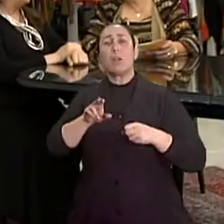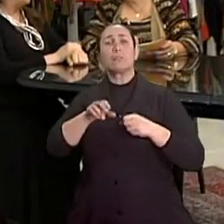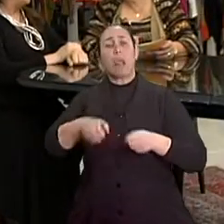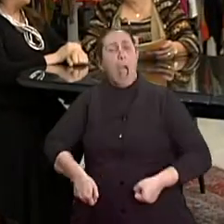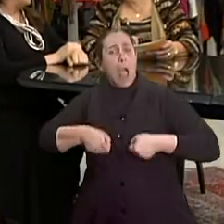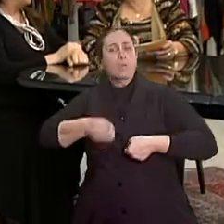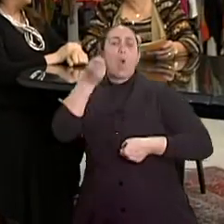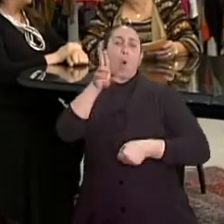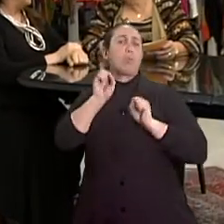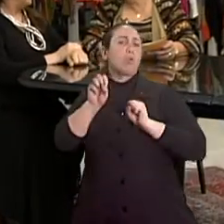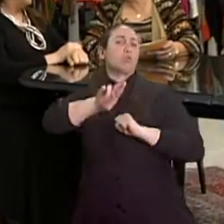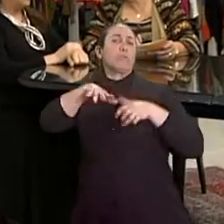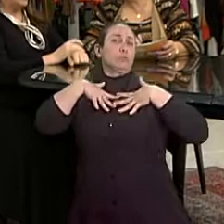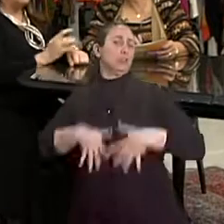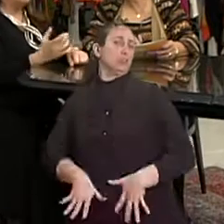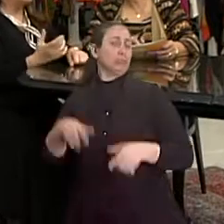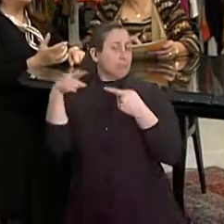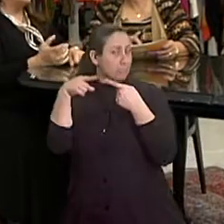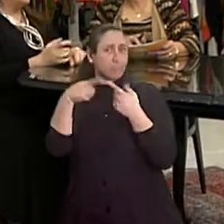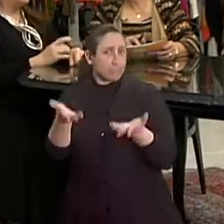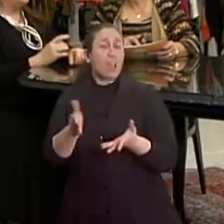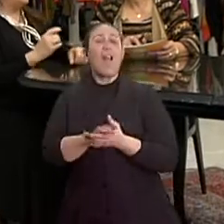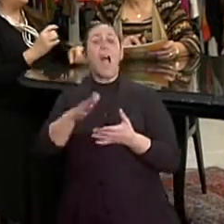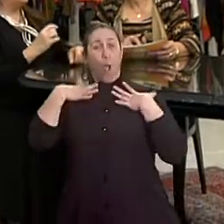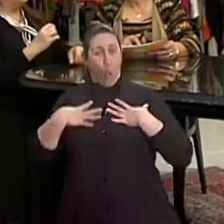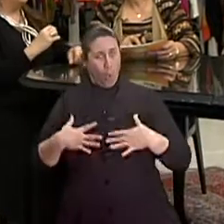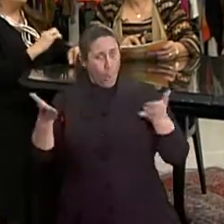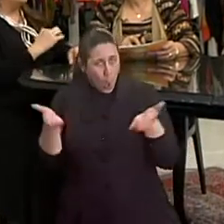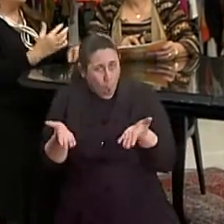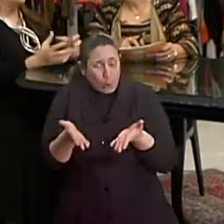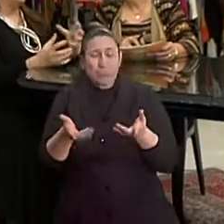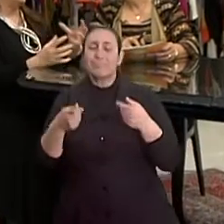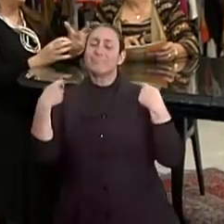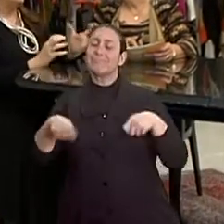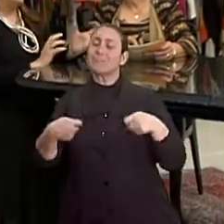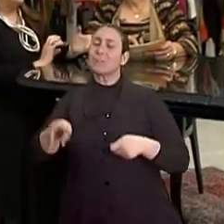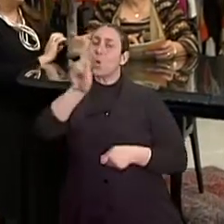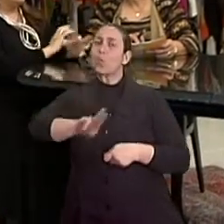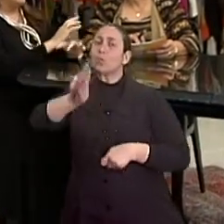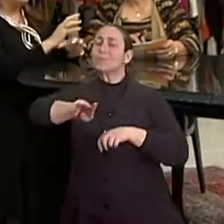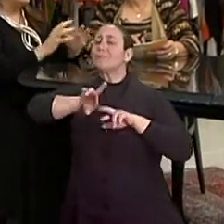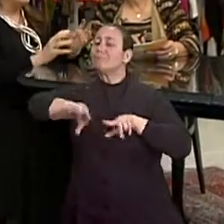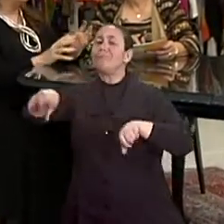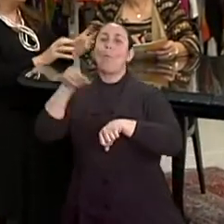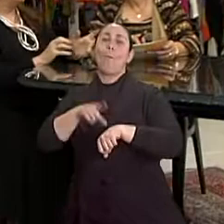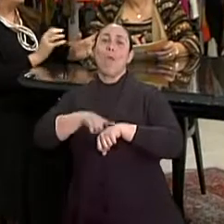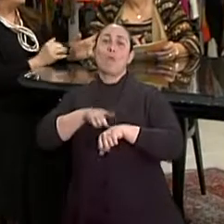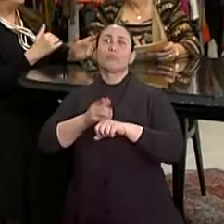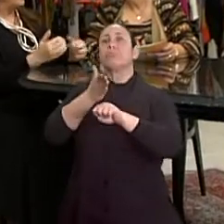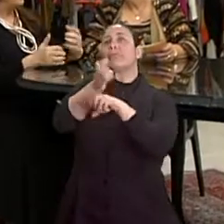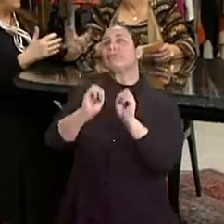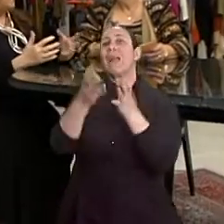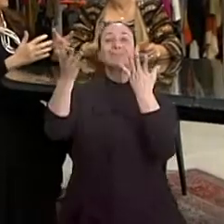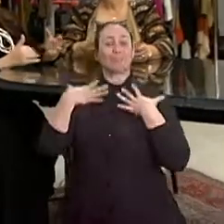um vestido e como uma túnica. Então, perfeito. As roupas hoje têm que ser multiuso, elas têm que ser colocadas de uma forma que a